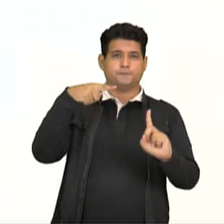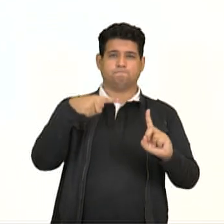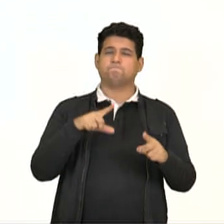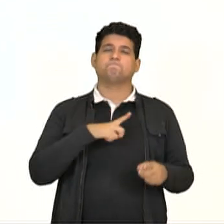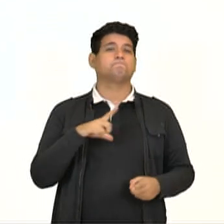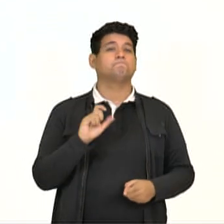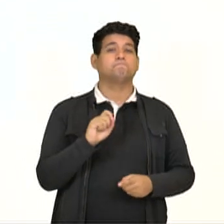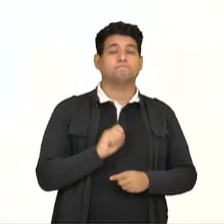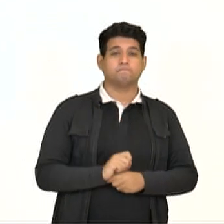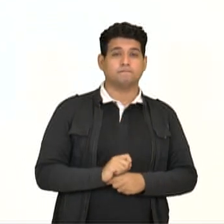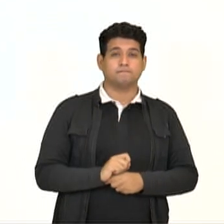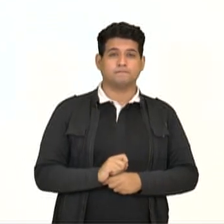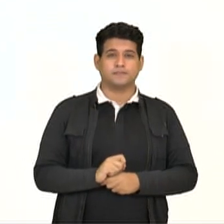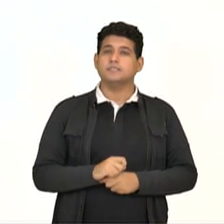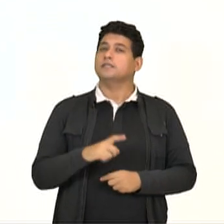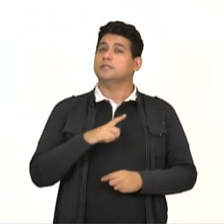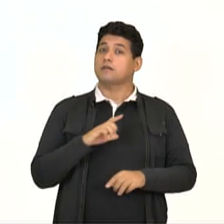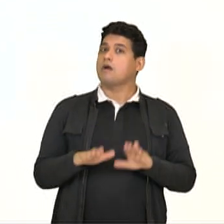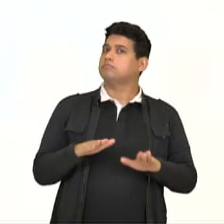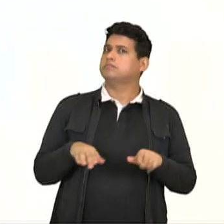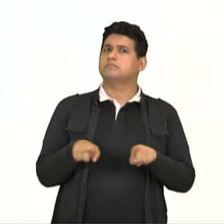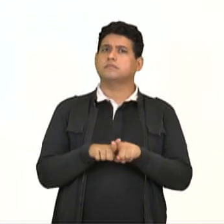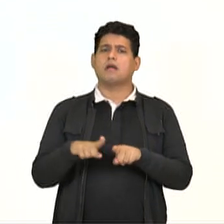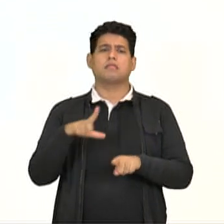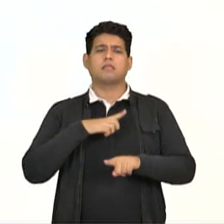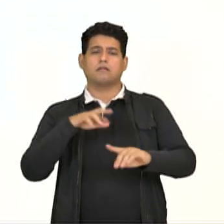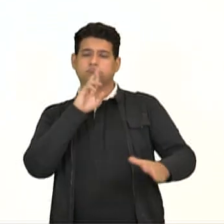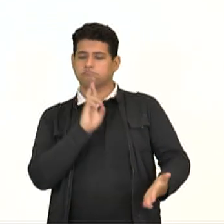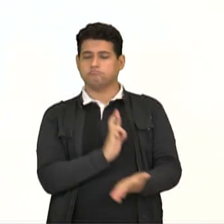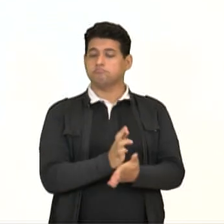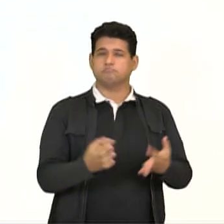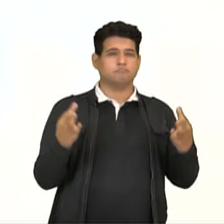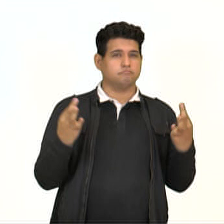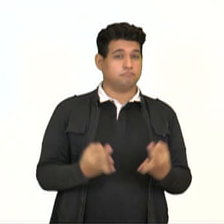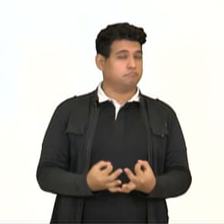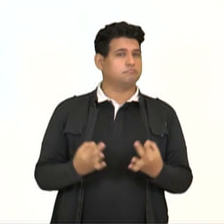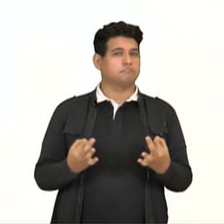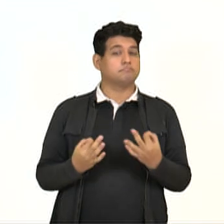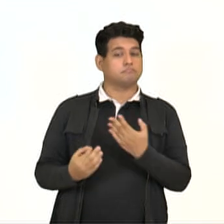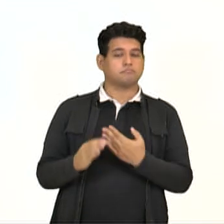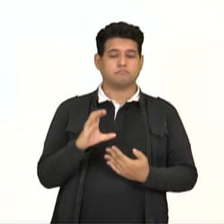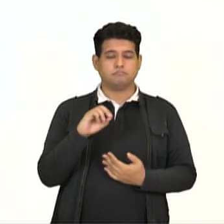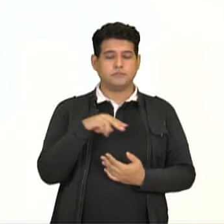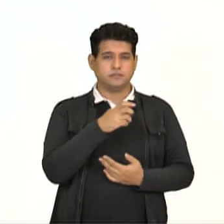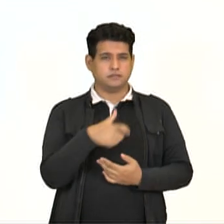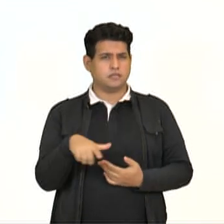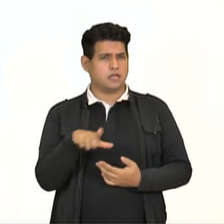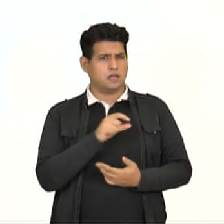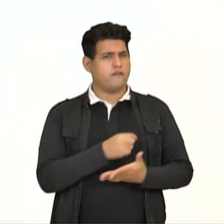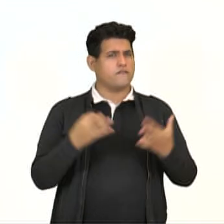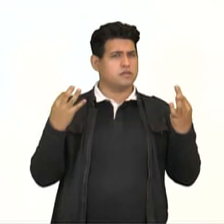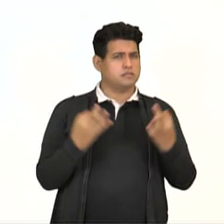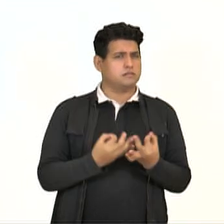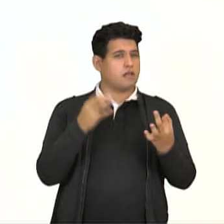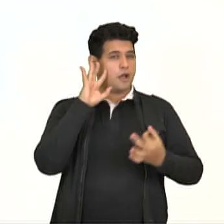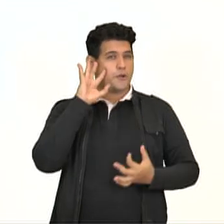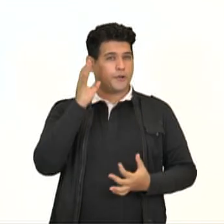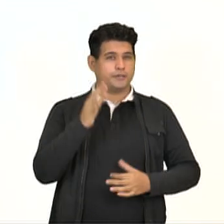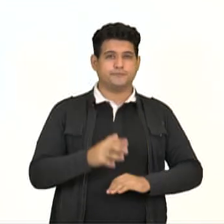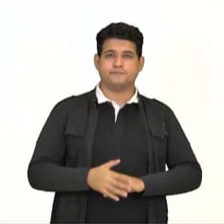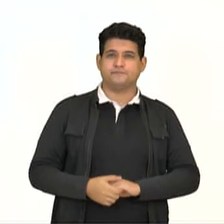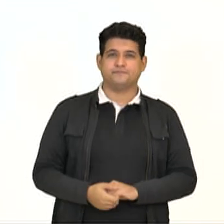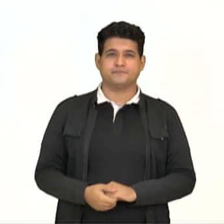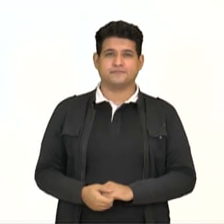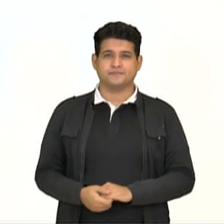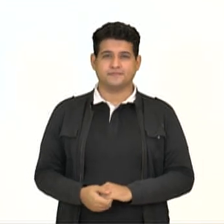a condição e tenho também o resultado se essa condição realmente for acontecer,